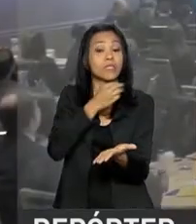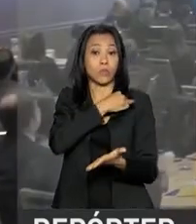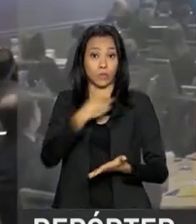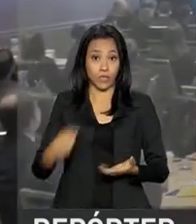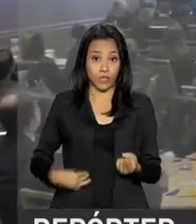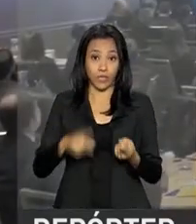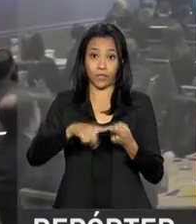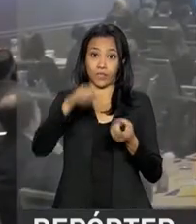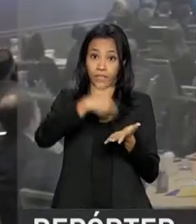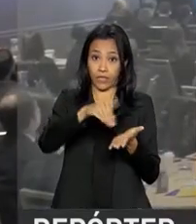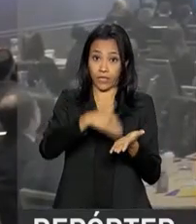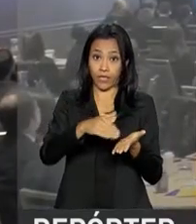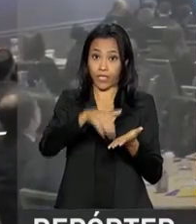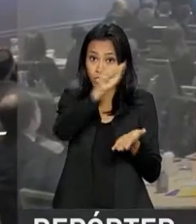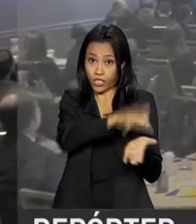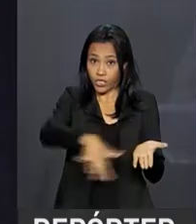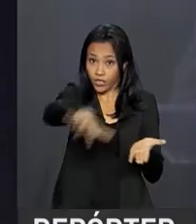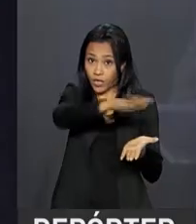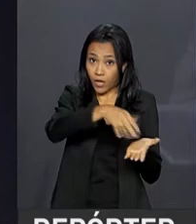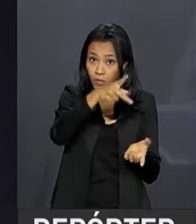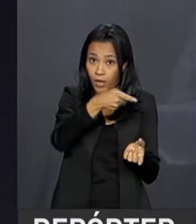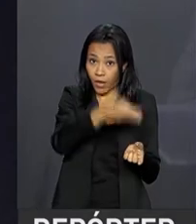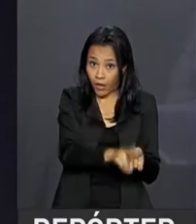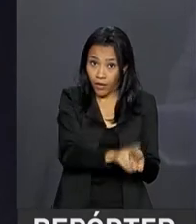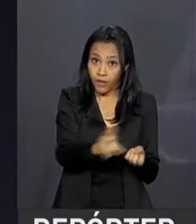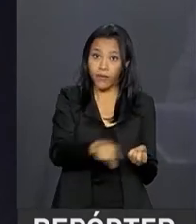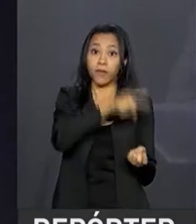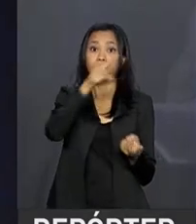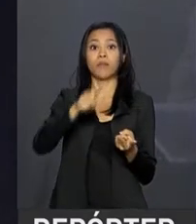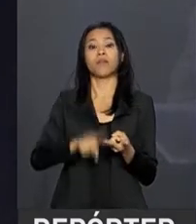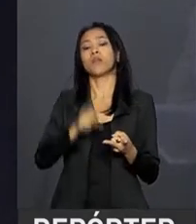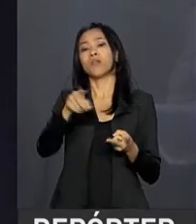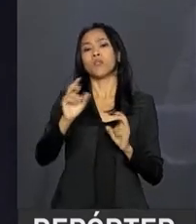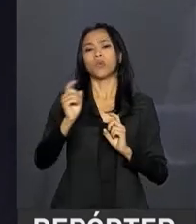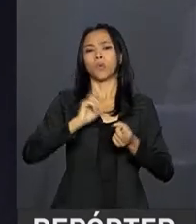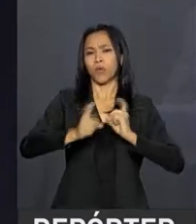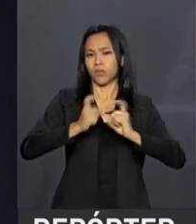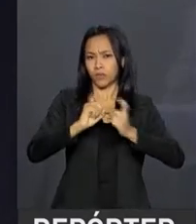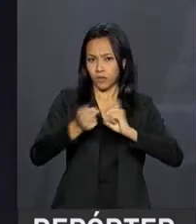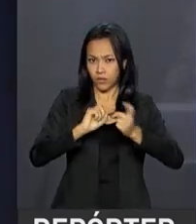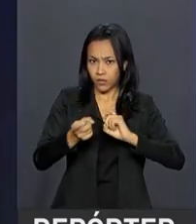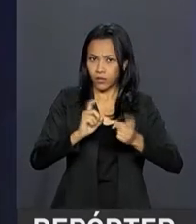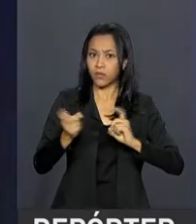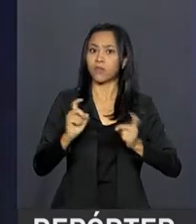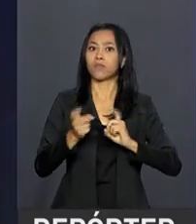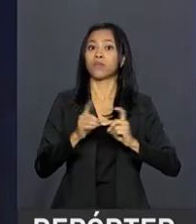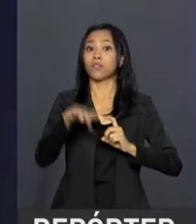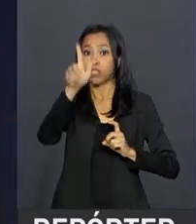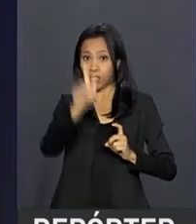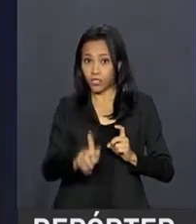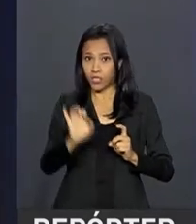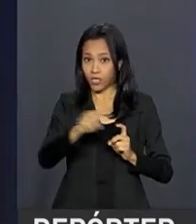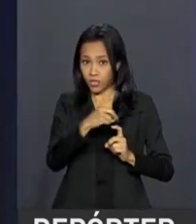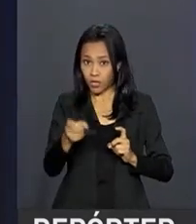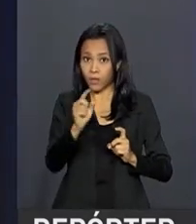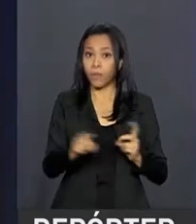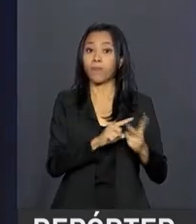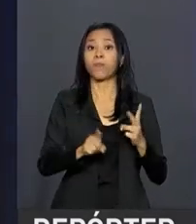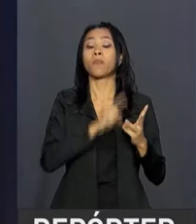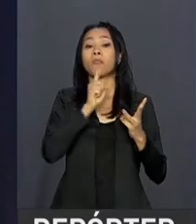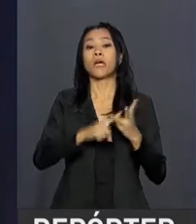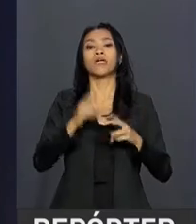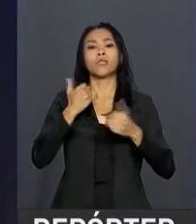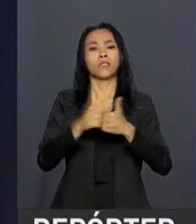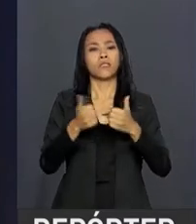da secretaria geral da presidência da república moreira franco do planejamento desenvolvimento e gestão de oliveira dos